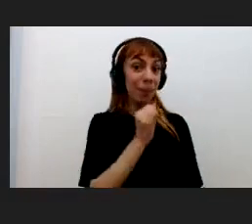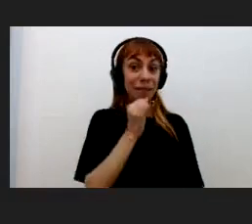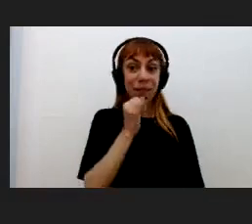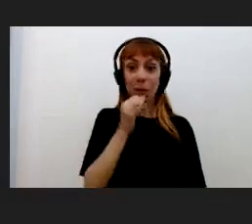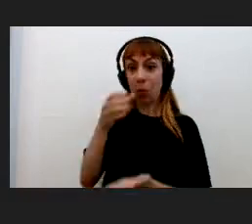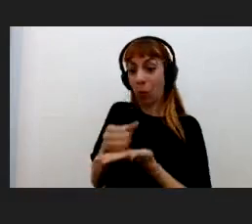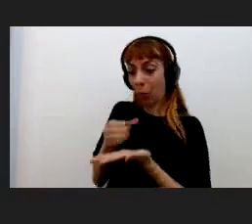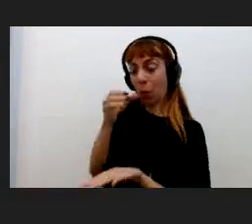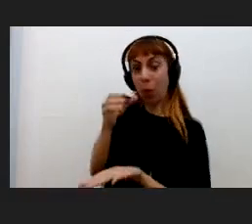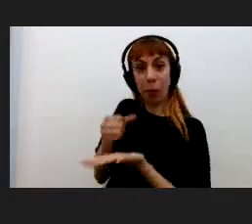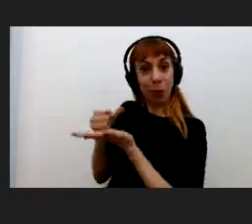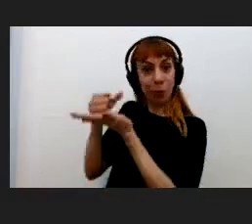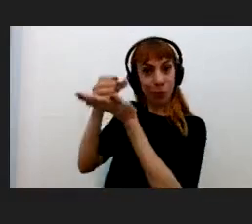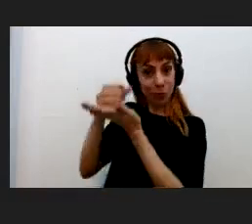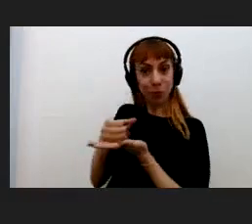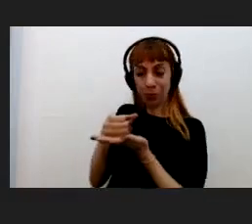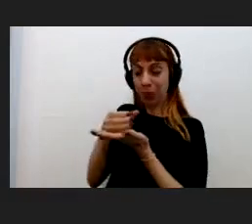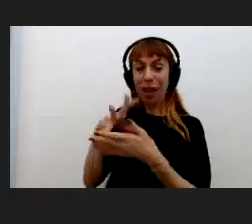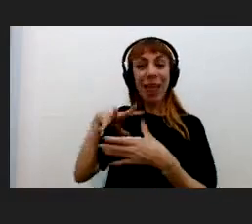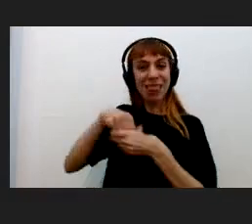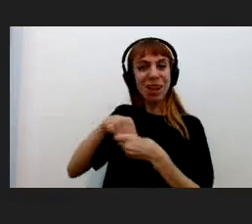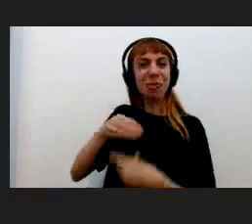um café que já esfriou.